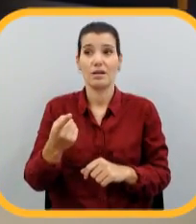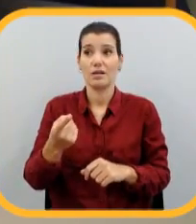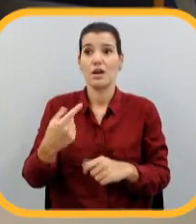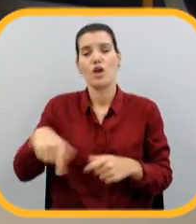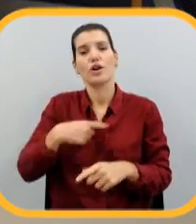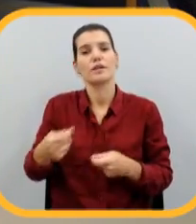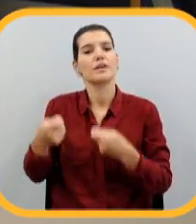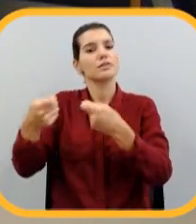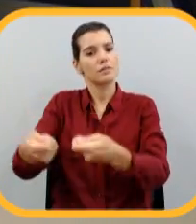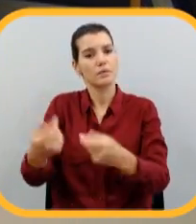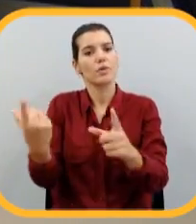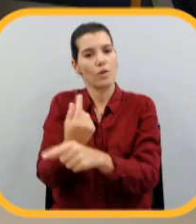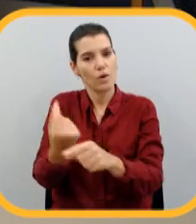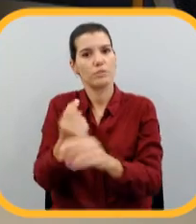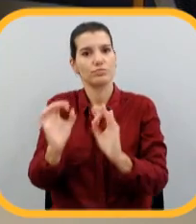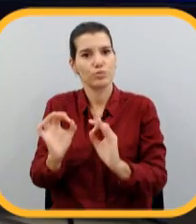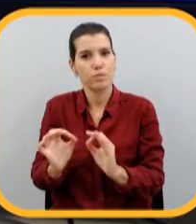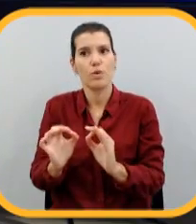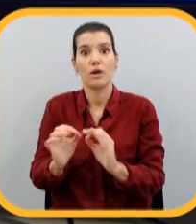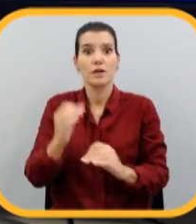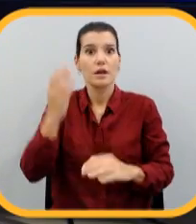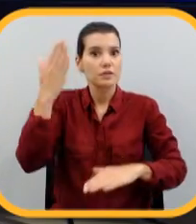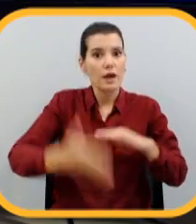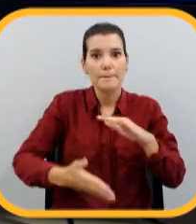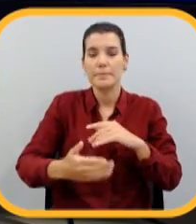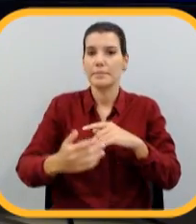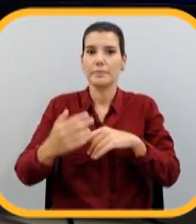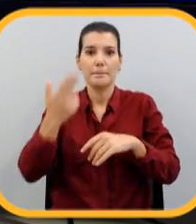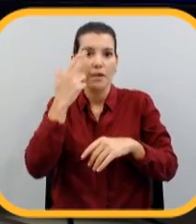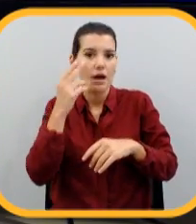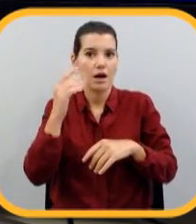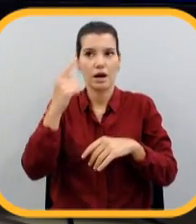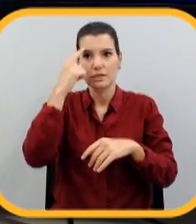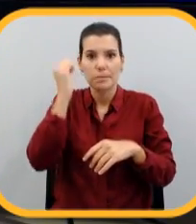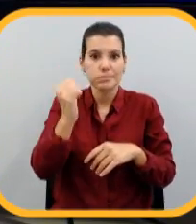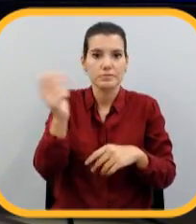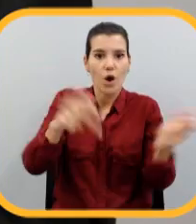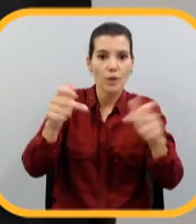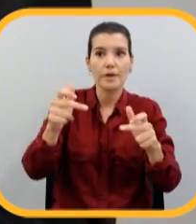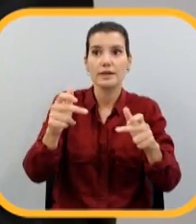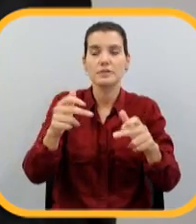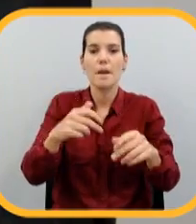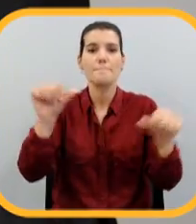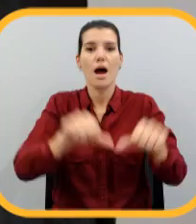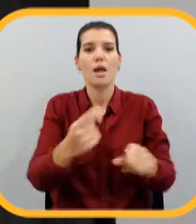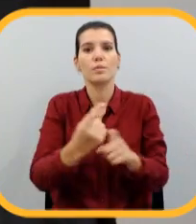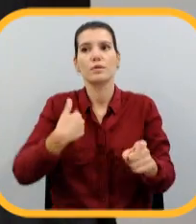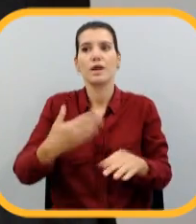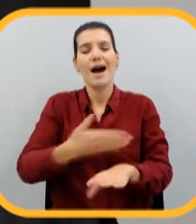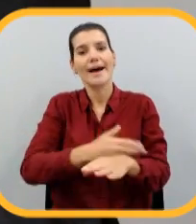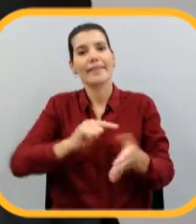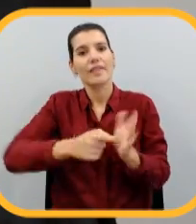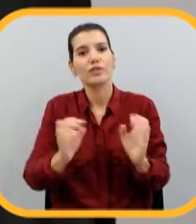acontecer é termos esse investimento, o ataque acontece e houve algo que correu mal porque não